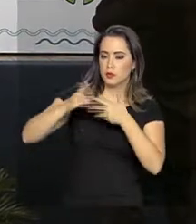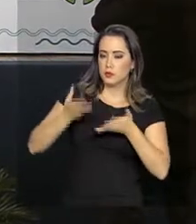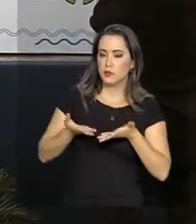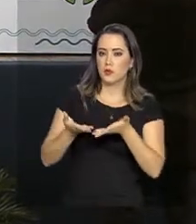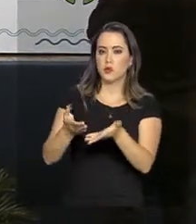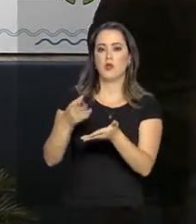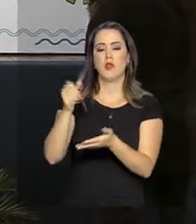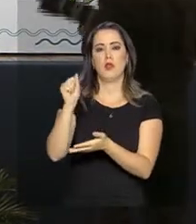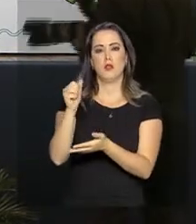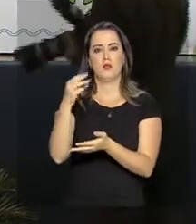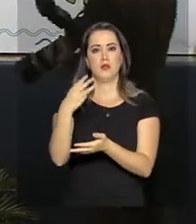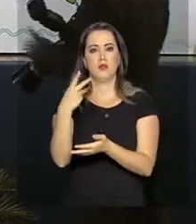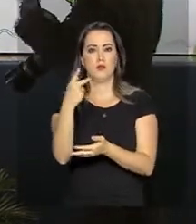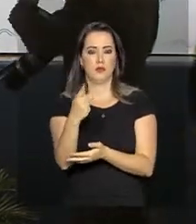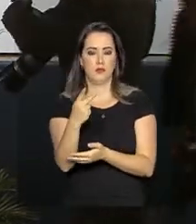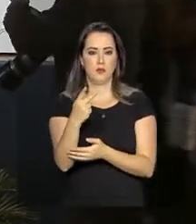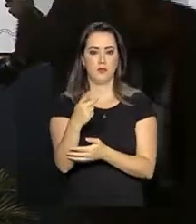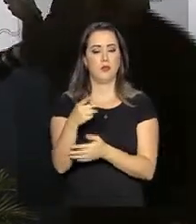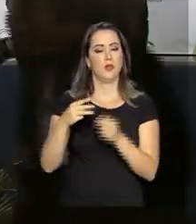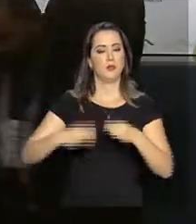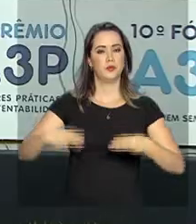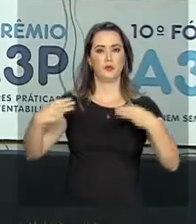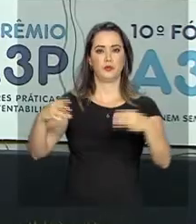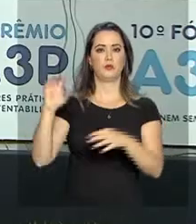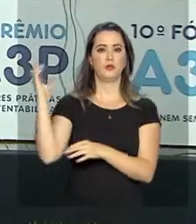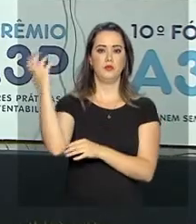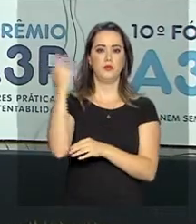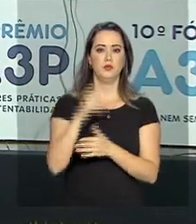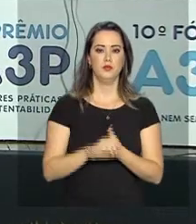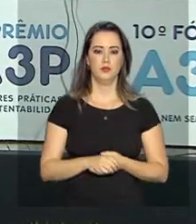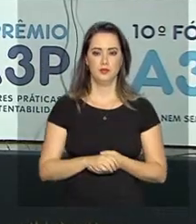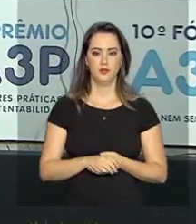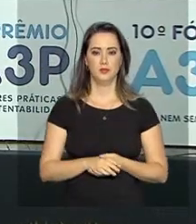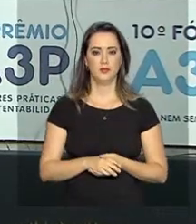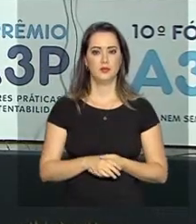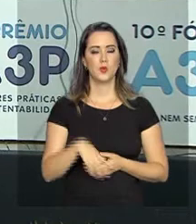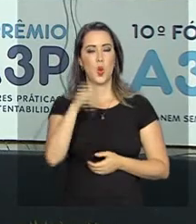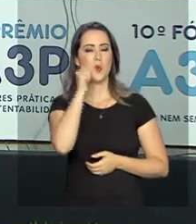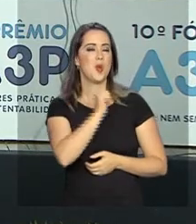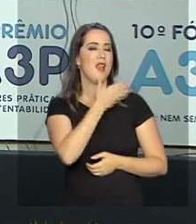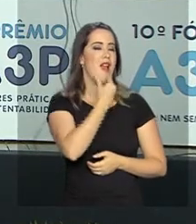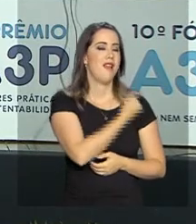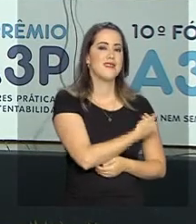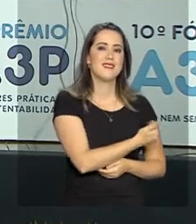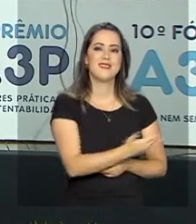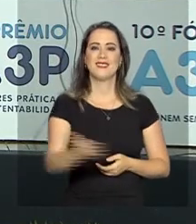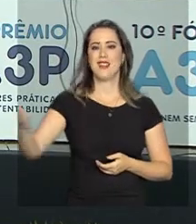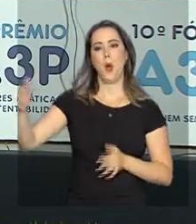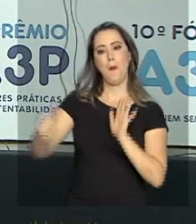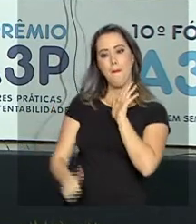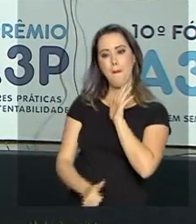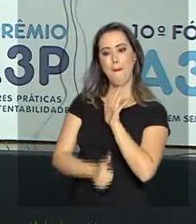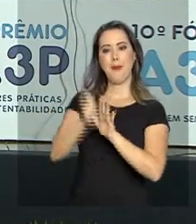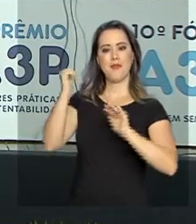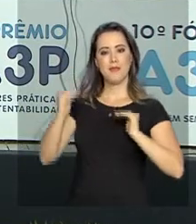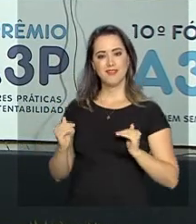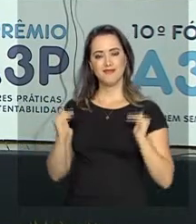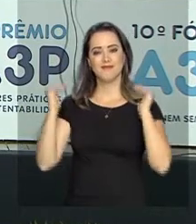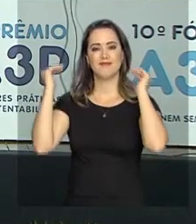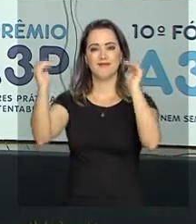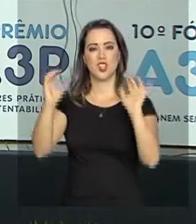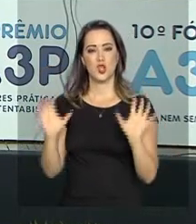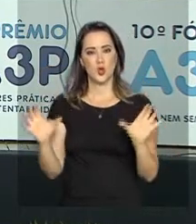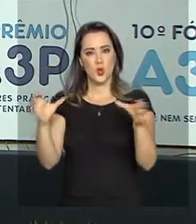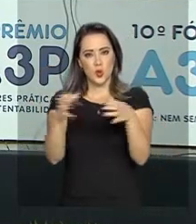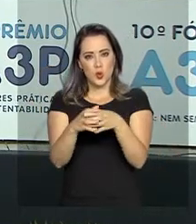promovido pelo ministério do meio ambiente o primeiro da categoria